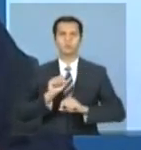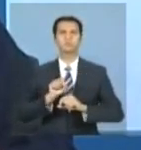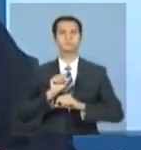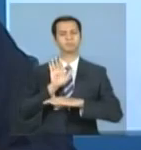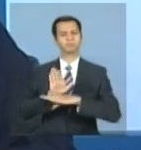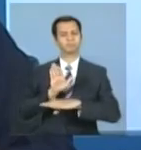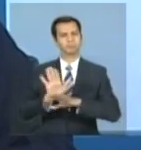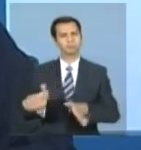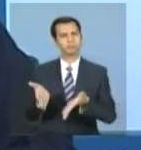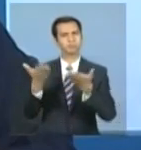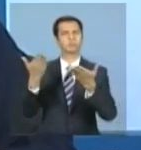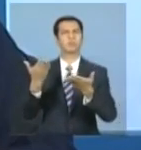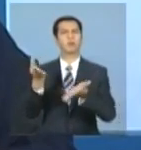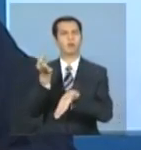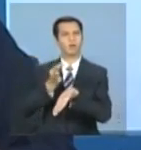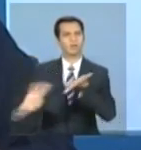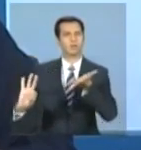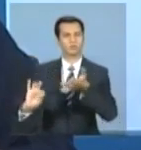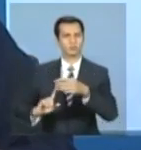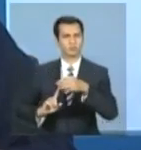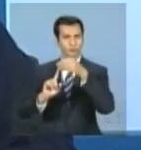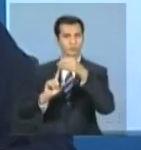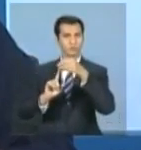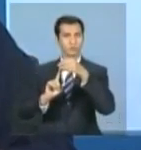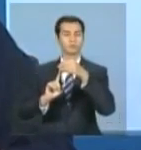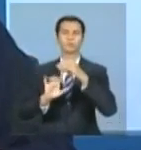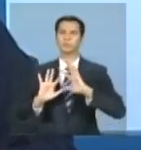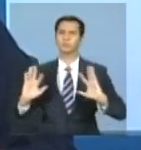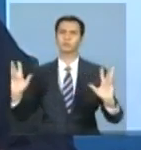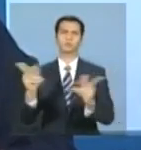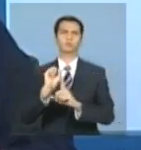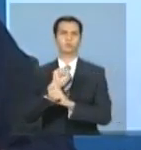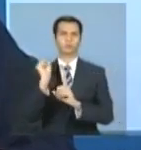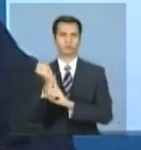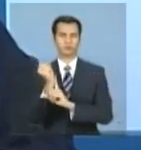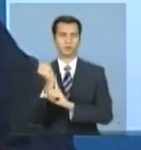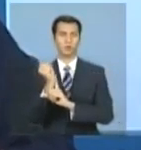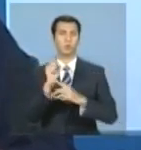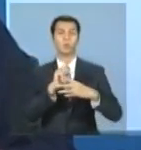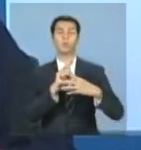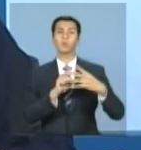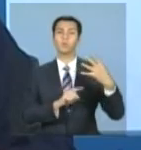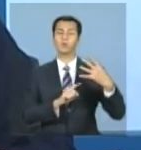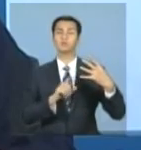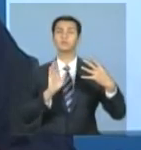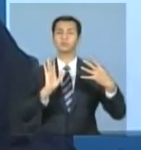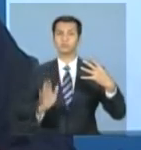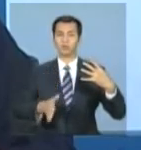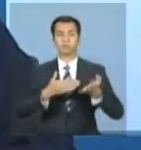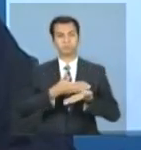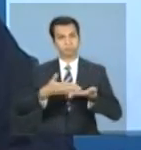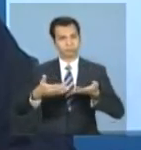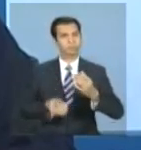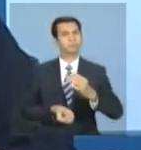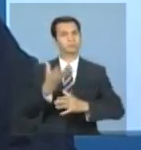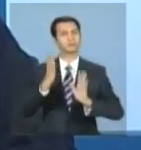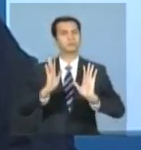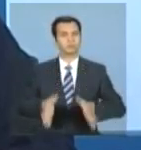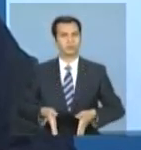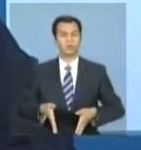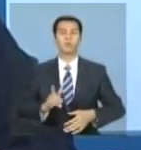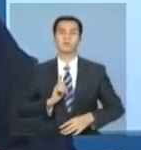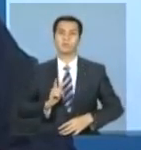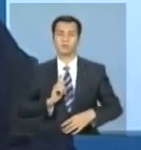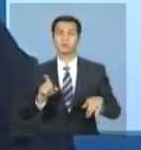Cadastro Único para os programas sociais. Quatro delas referentes à atualização já estão em curso, entre as